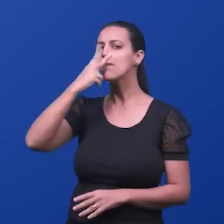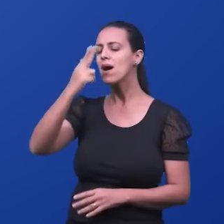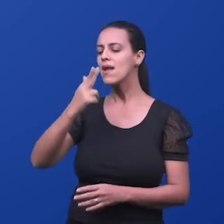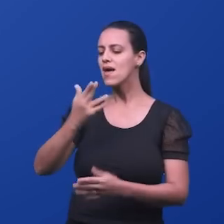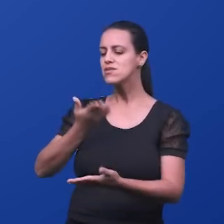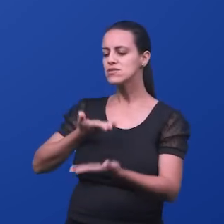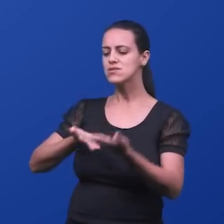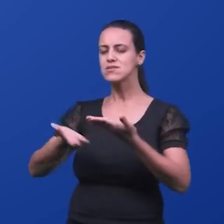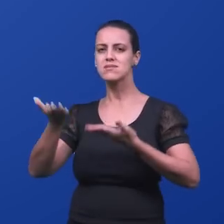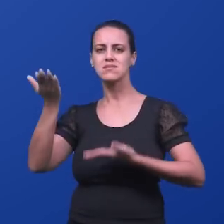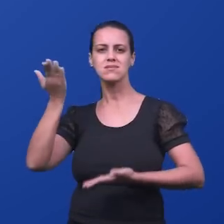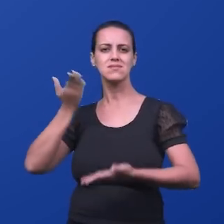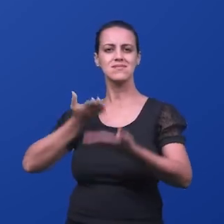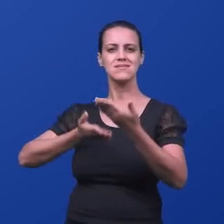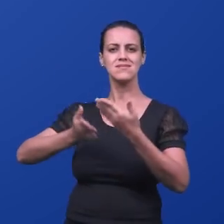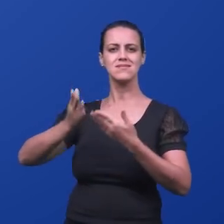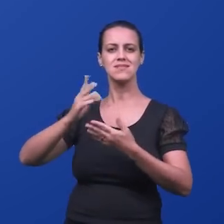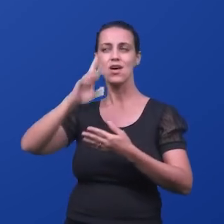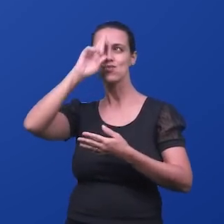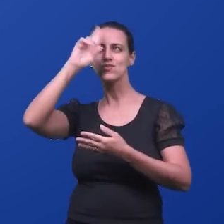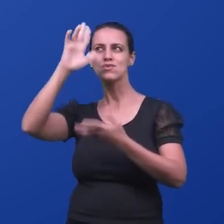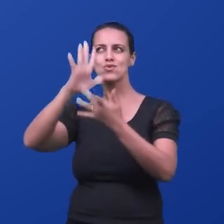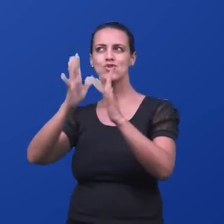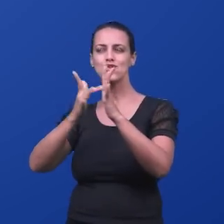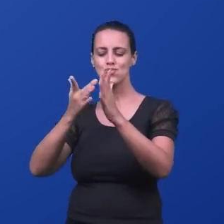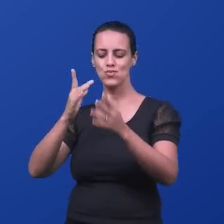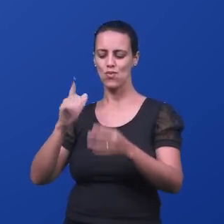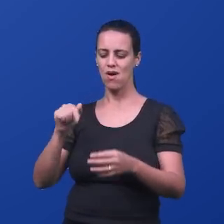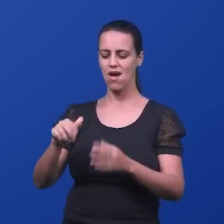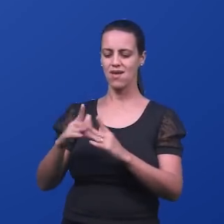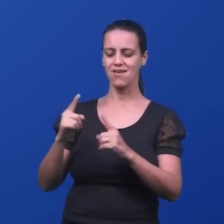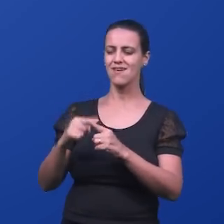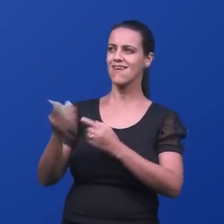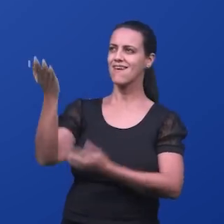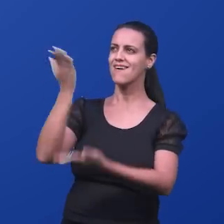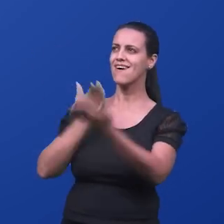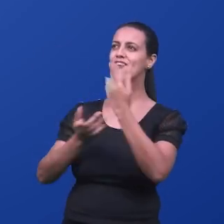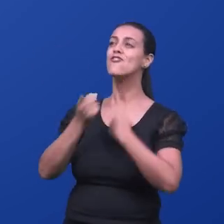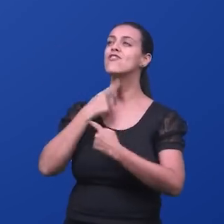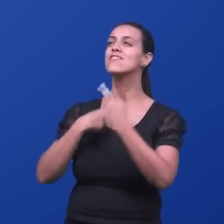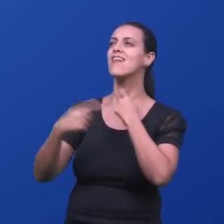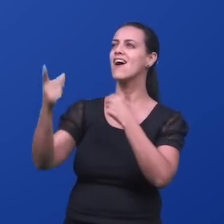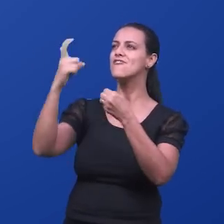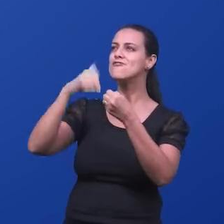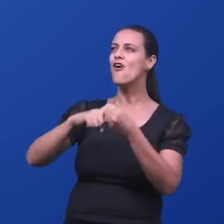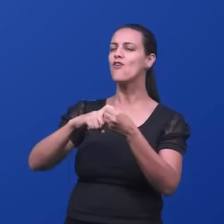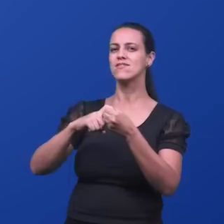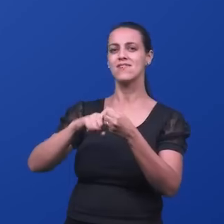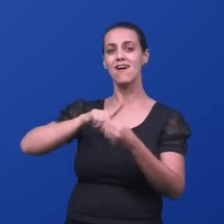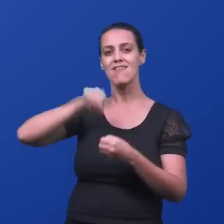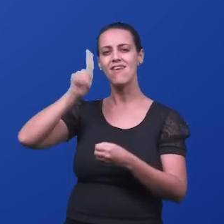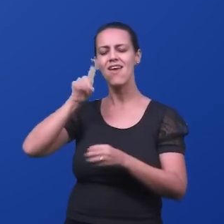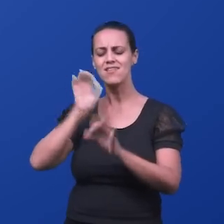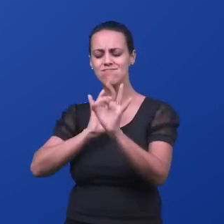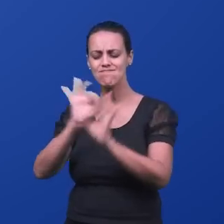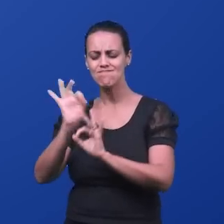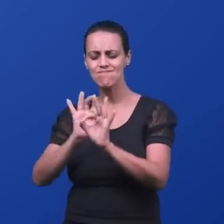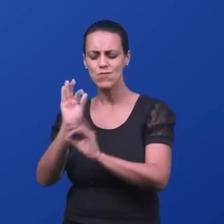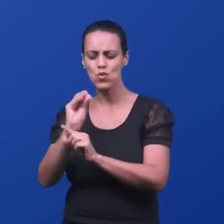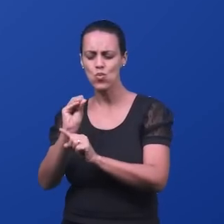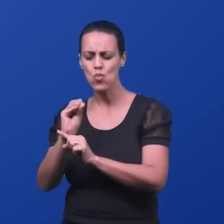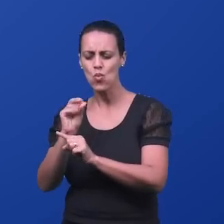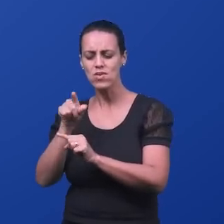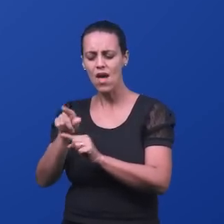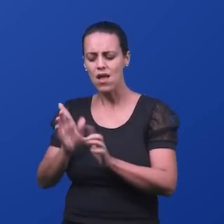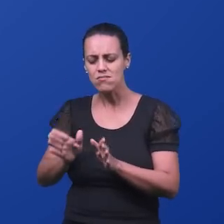troca do noivo com a noiva, porque ela anseia a sua volta e ele a prepara e cuida para que